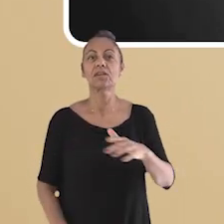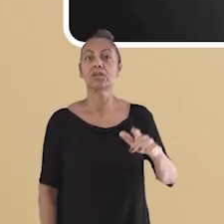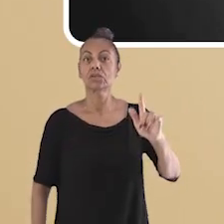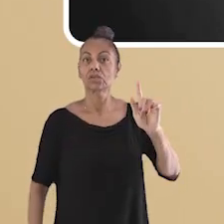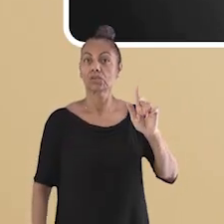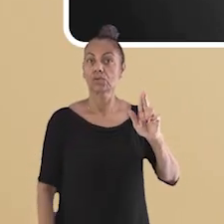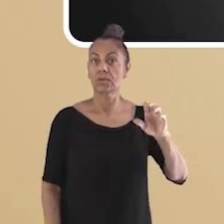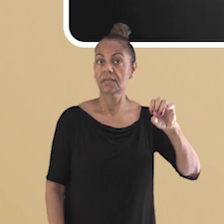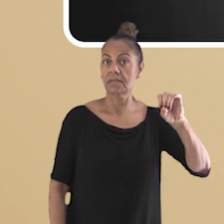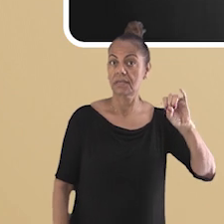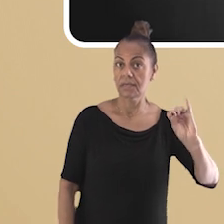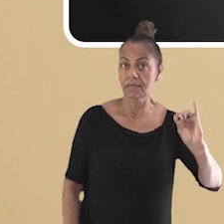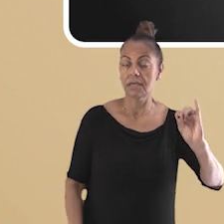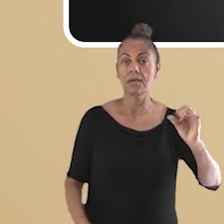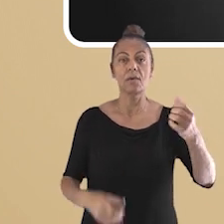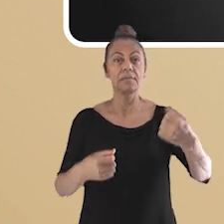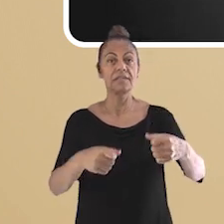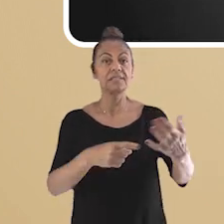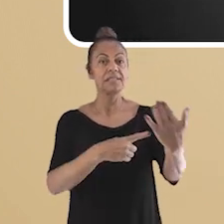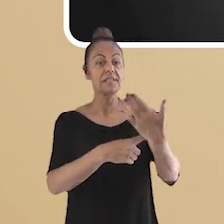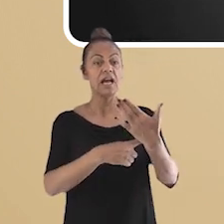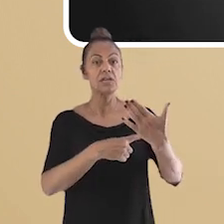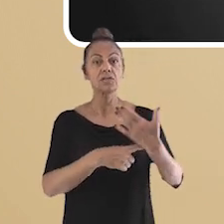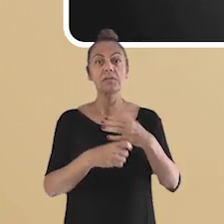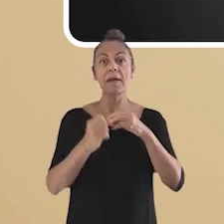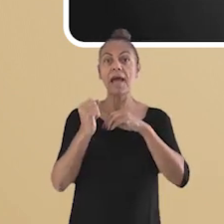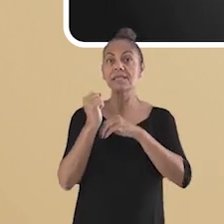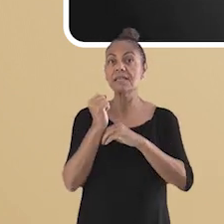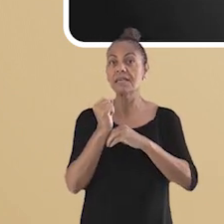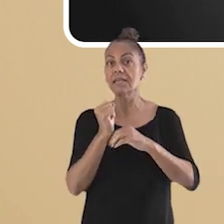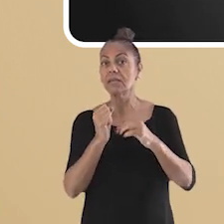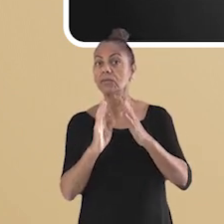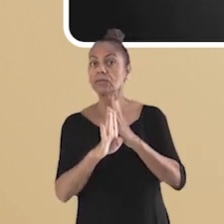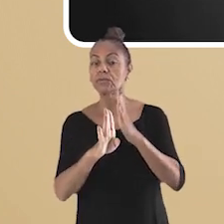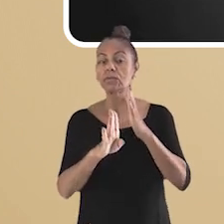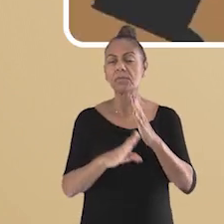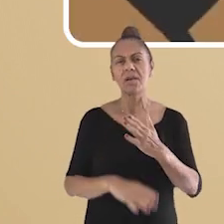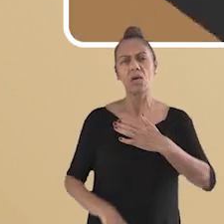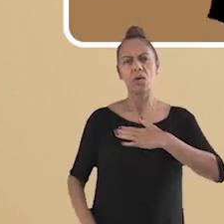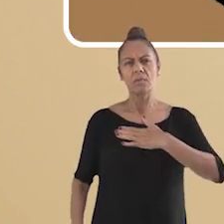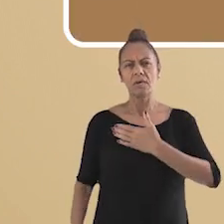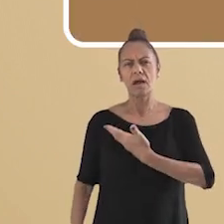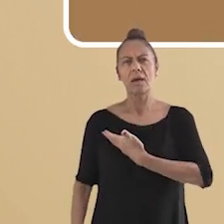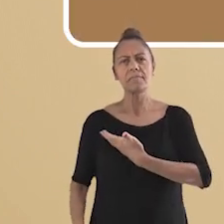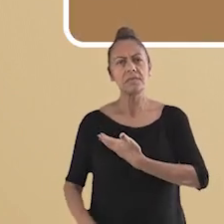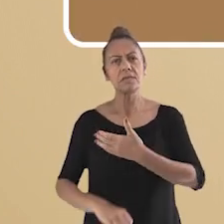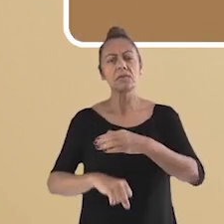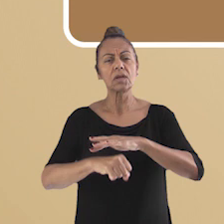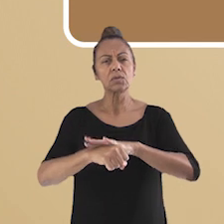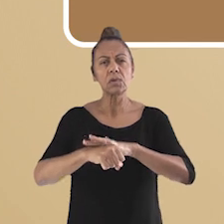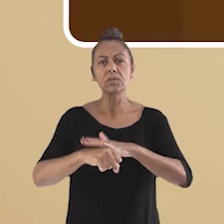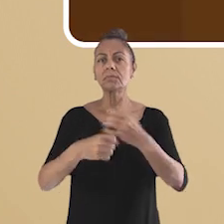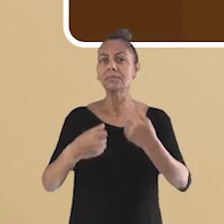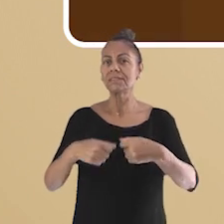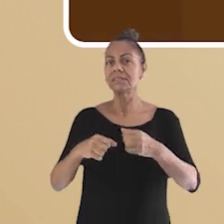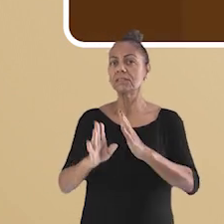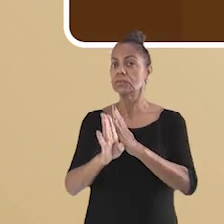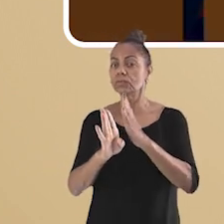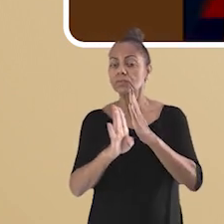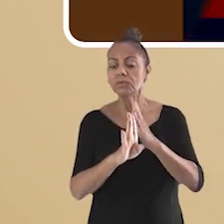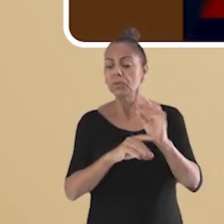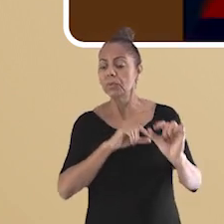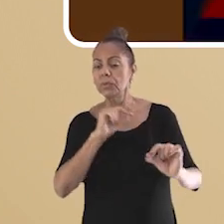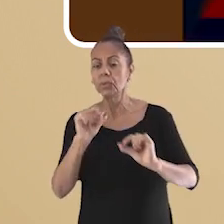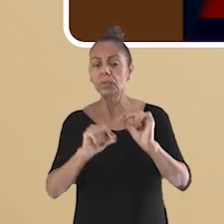Olá, amigos! Eu sou o Gui. Tem uma missão? E preciso da sua ajuda para desvendar esse mistério. Meu amiguinho está doente e preciso